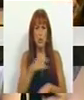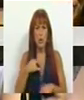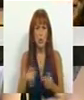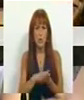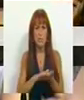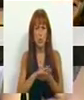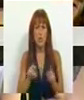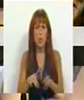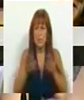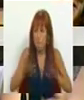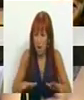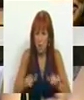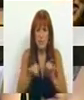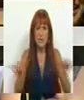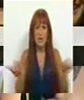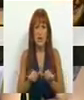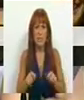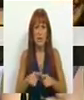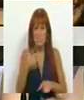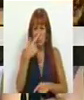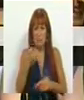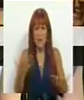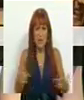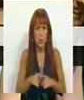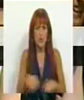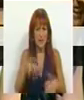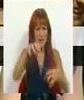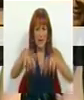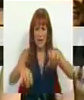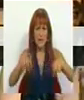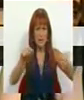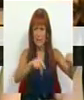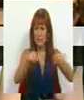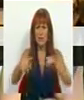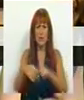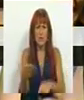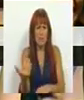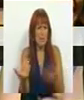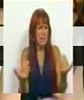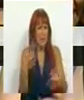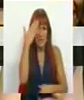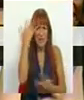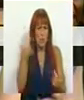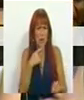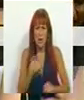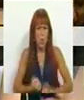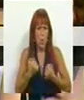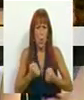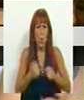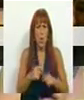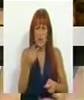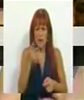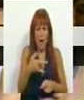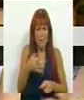primários quase paralisou o sistema. Aparentemente, os equipamentos instalados teriam insuficiente capacidade para suportar